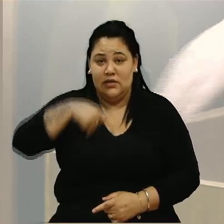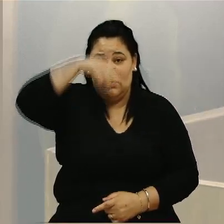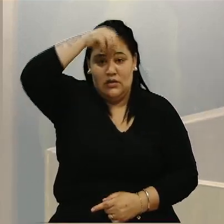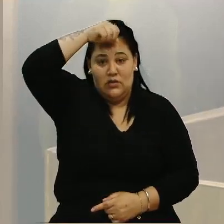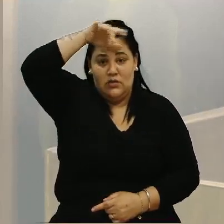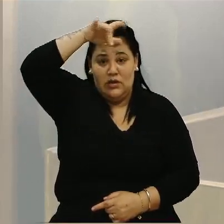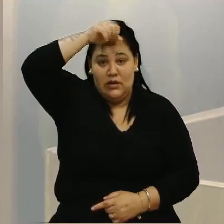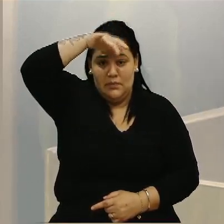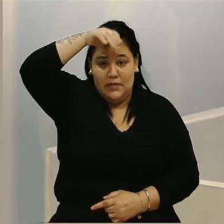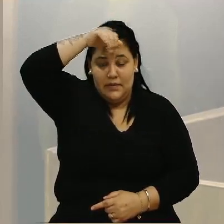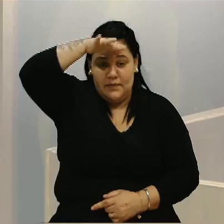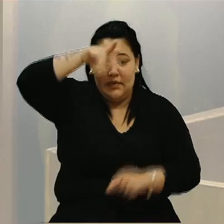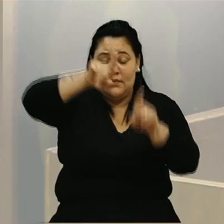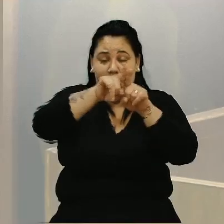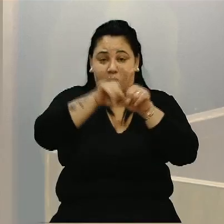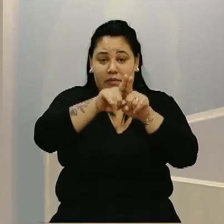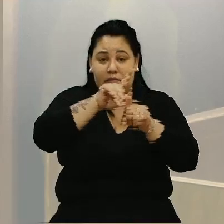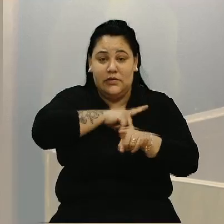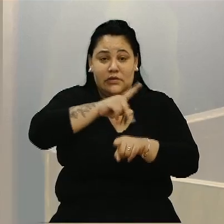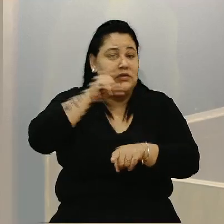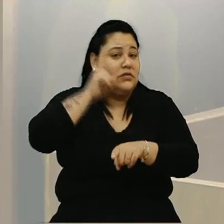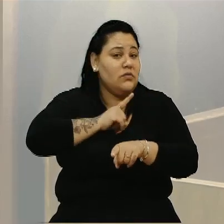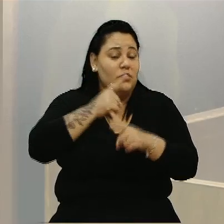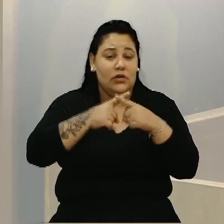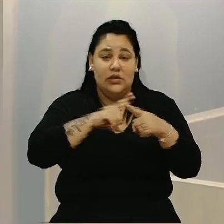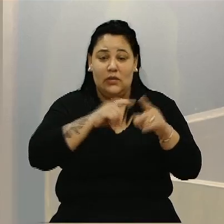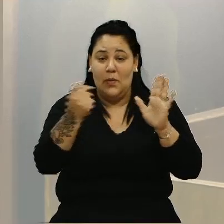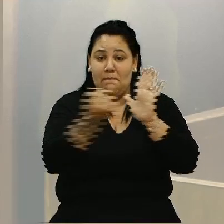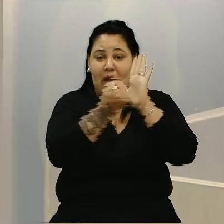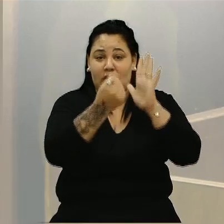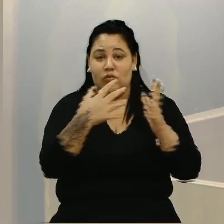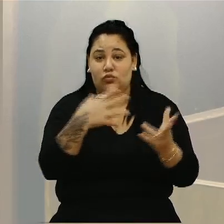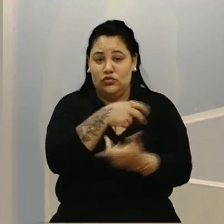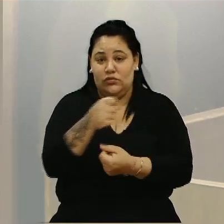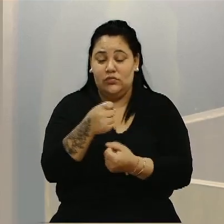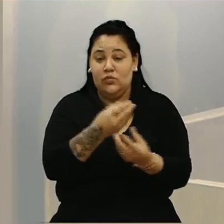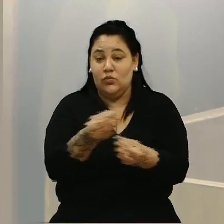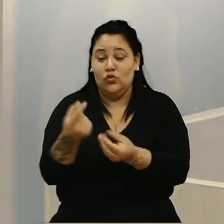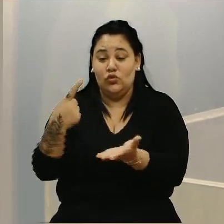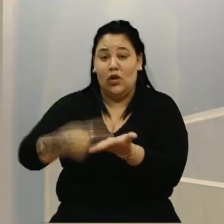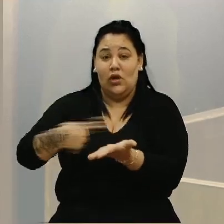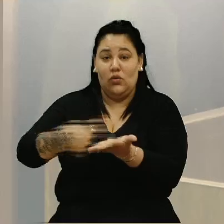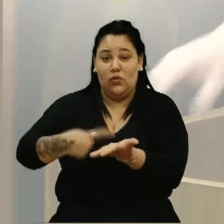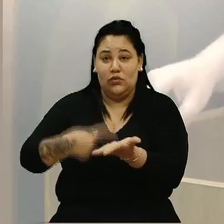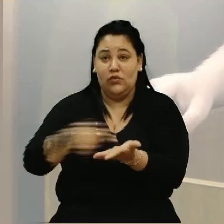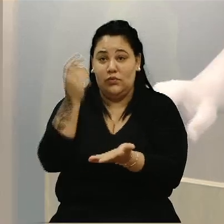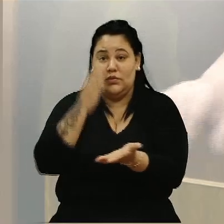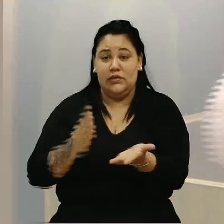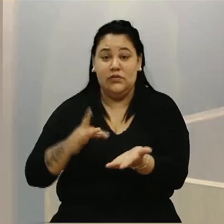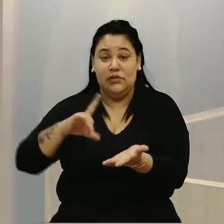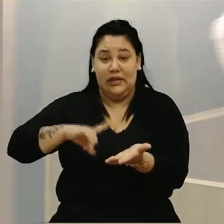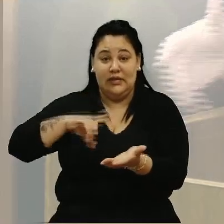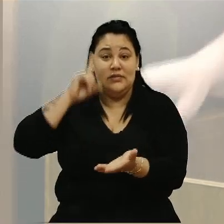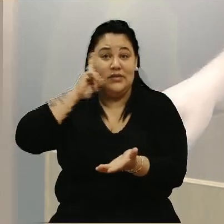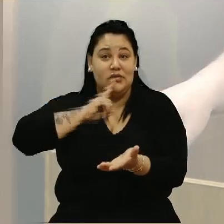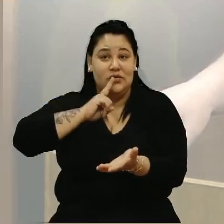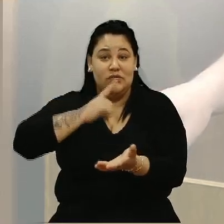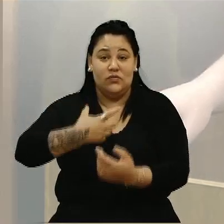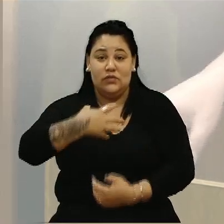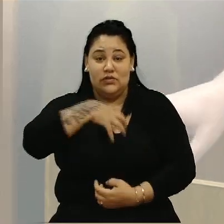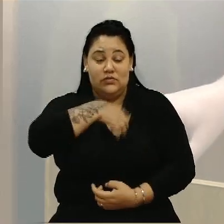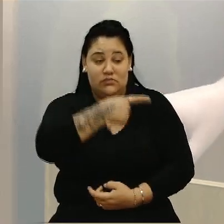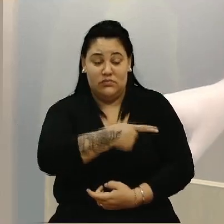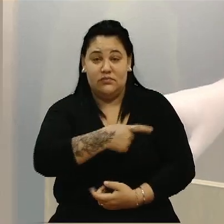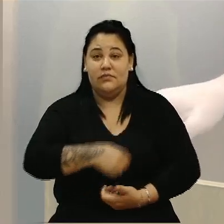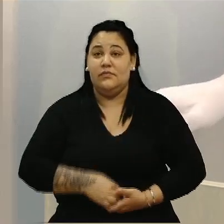tem um impacto, sem dúvida nenhuma, mundial. E muitos acordos que o Brasil tem com os Estados Unidos, com esse gesto, com esse